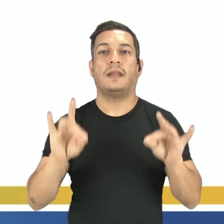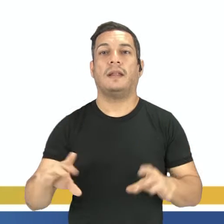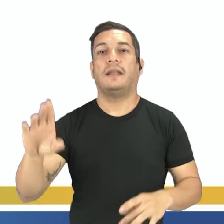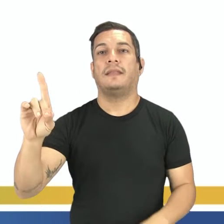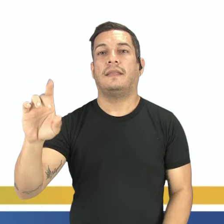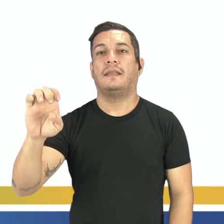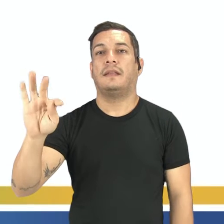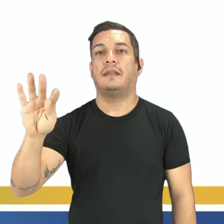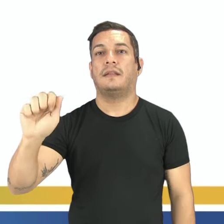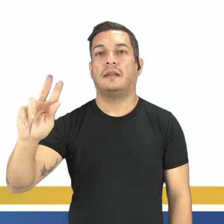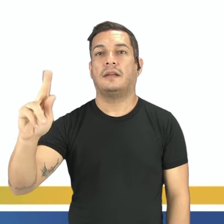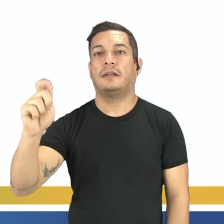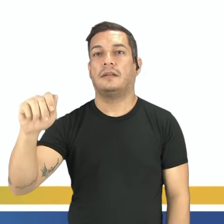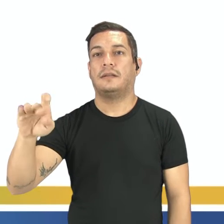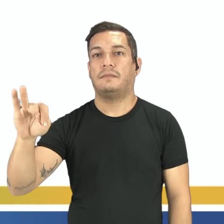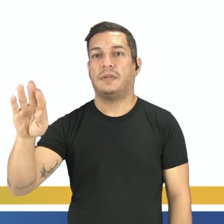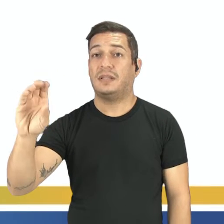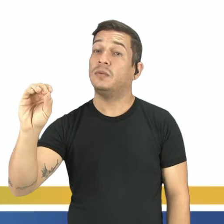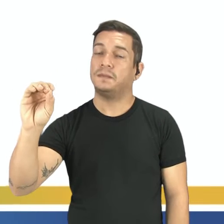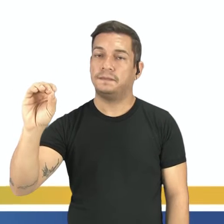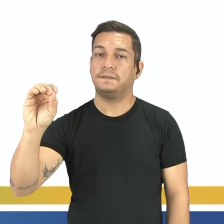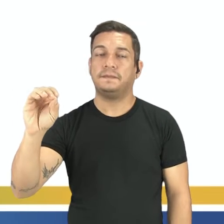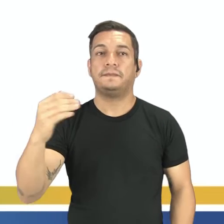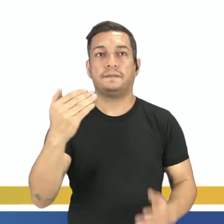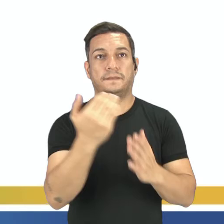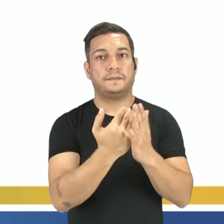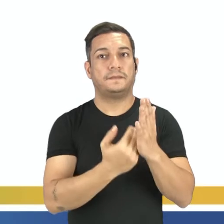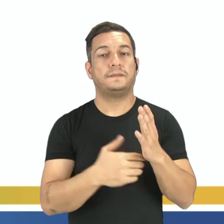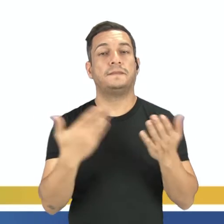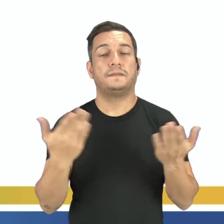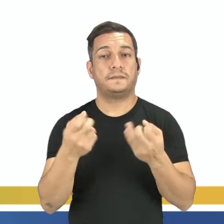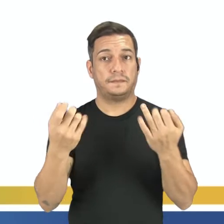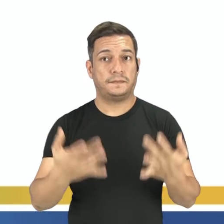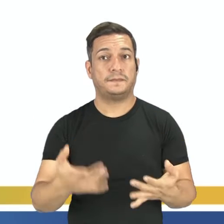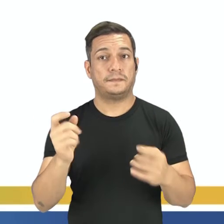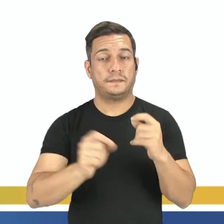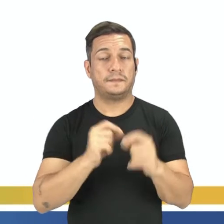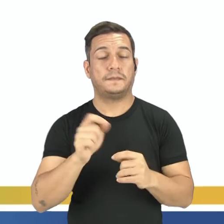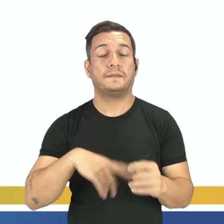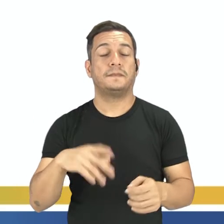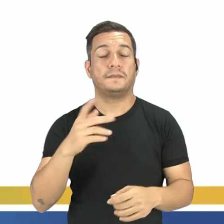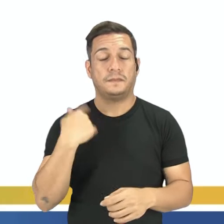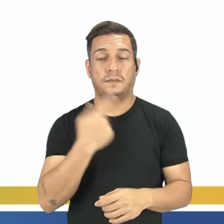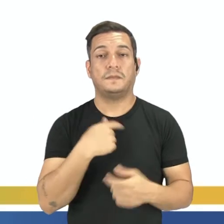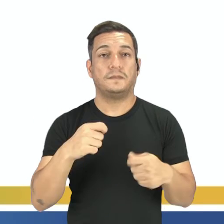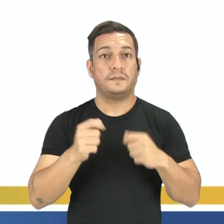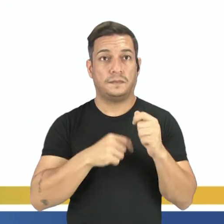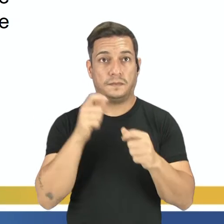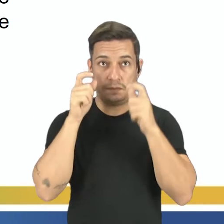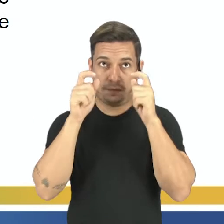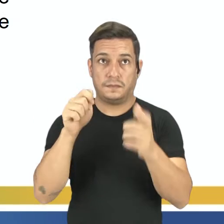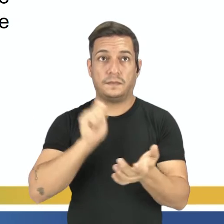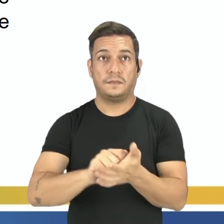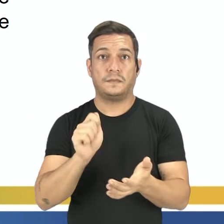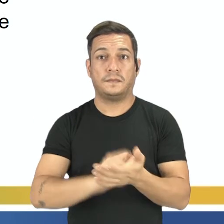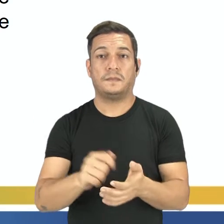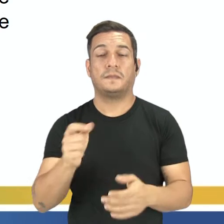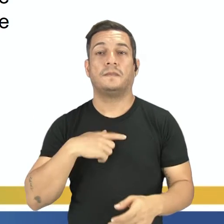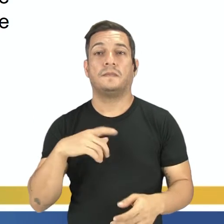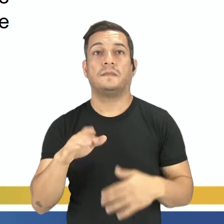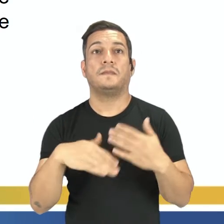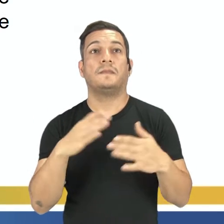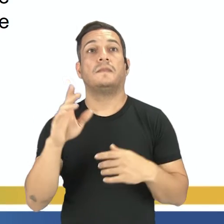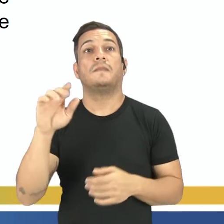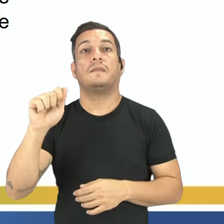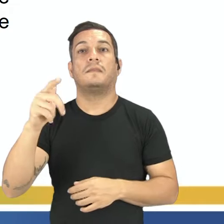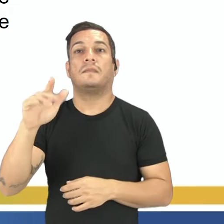características brevemente, tá? Sobre esses elementos aí que nós precisamos nos adequar para escrever a nossa conclusão, tudo bem? Então vamos lá, gente. O que é